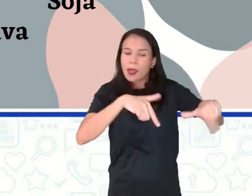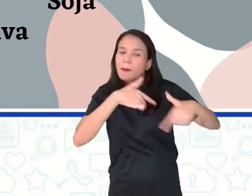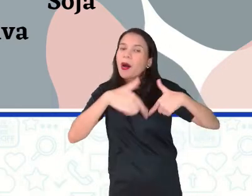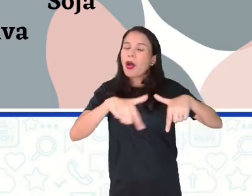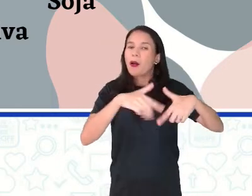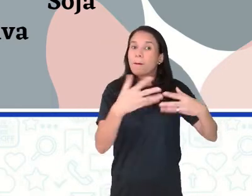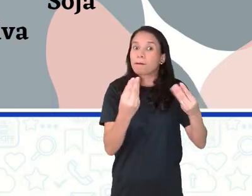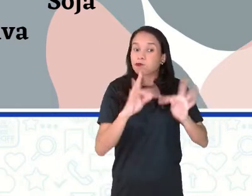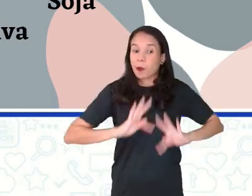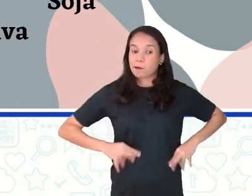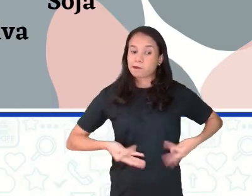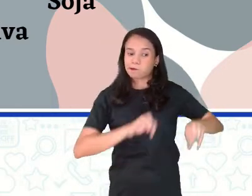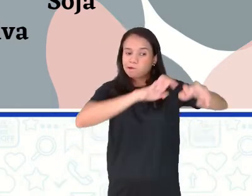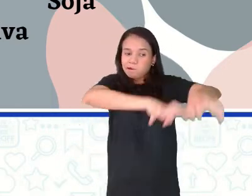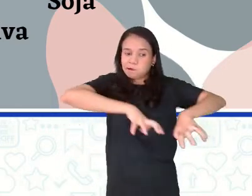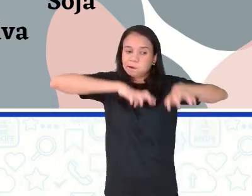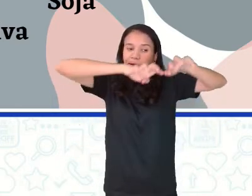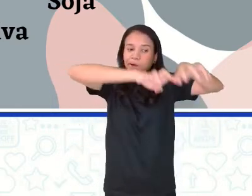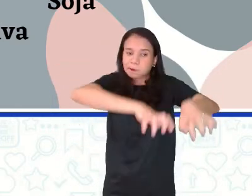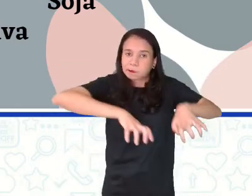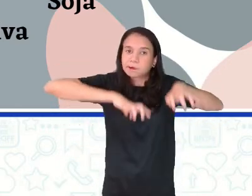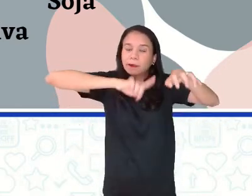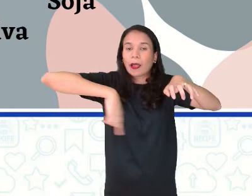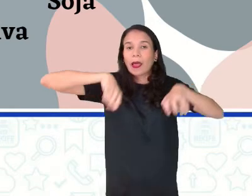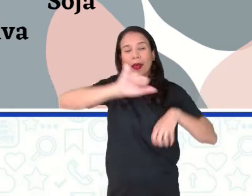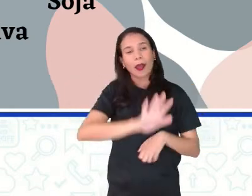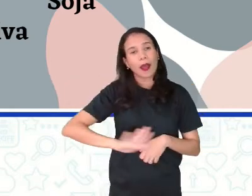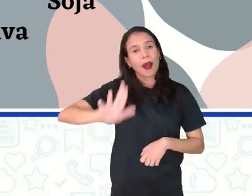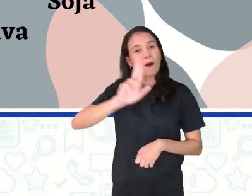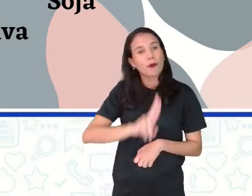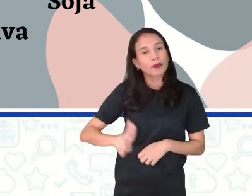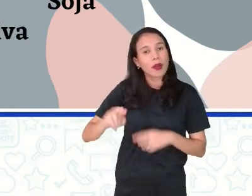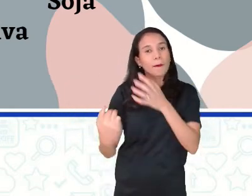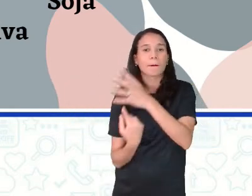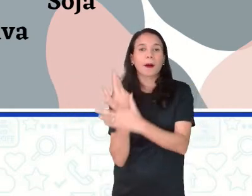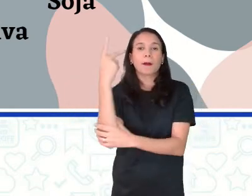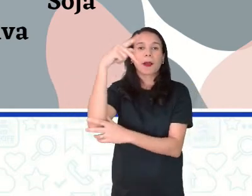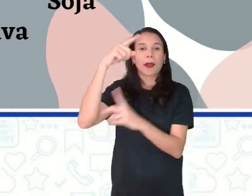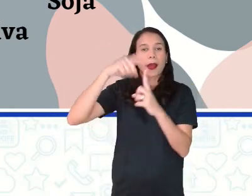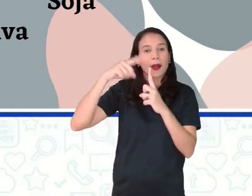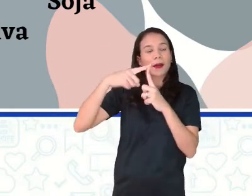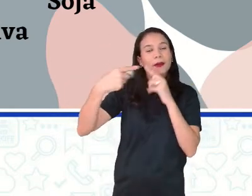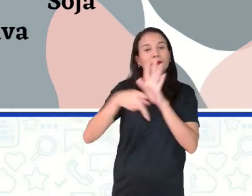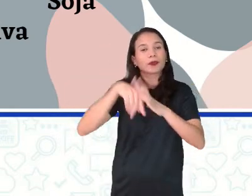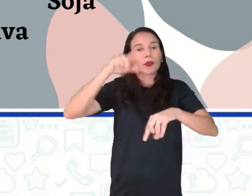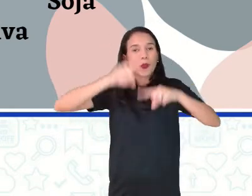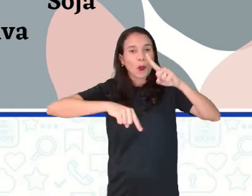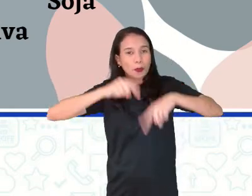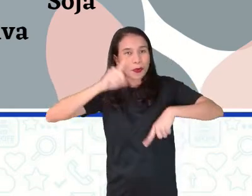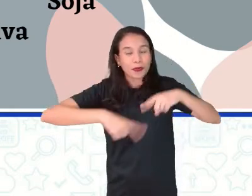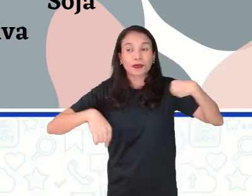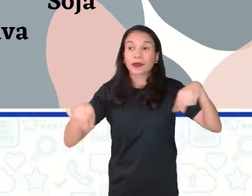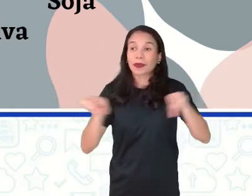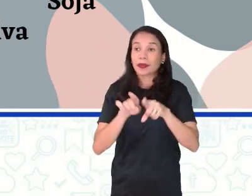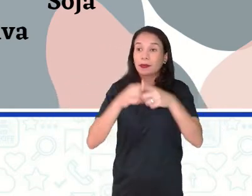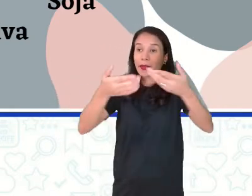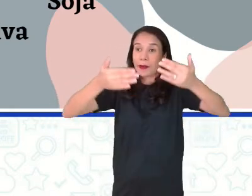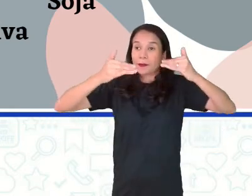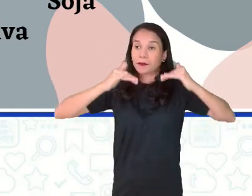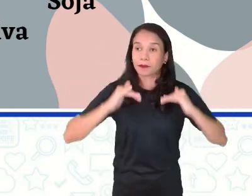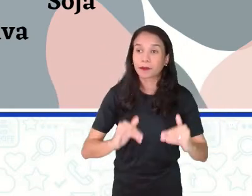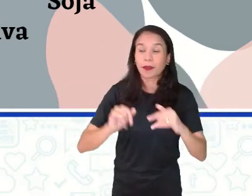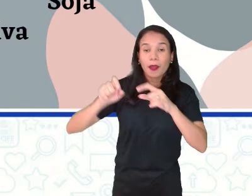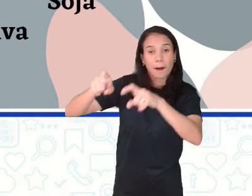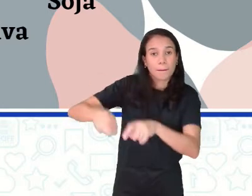Então, vai ser, essa área vai ser utilizada para plantar esse tipo de produto, e ali embaixo a